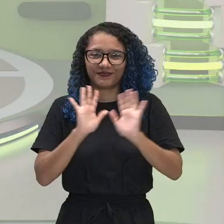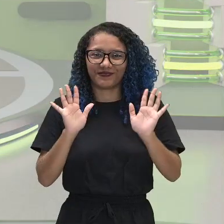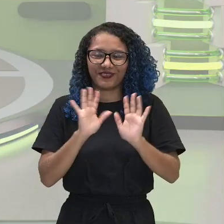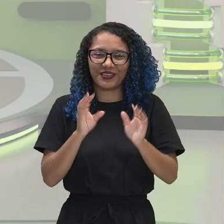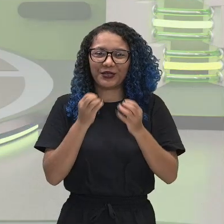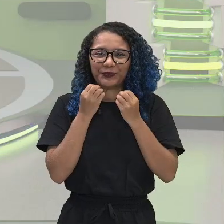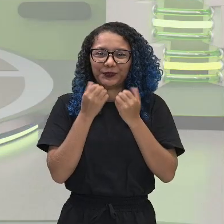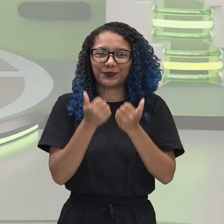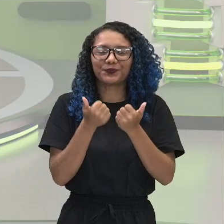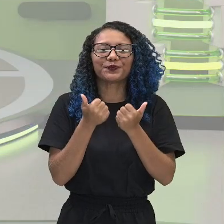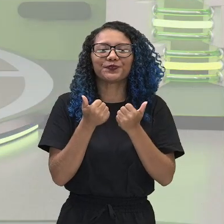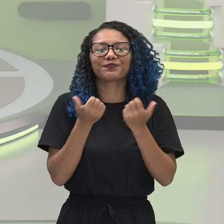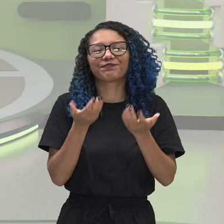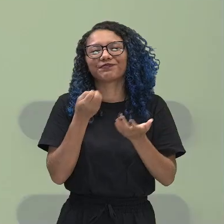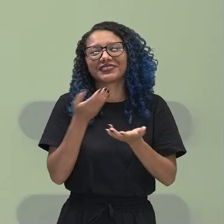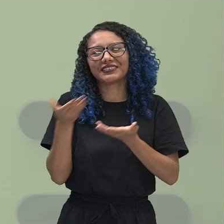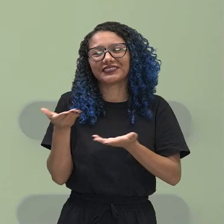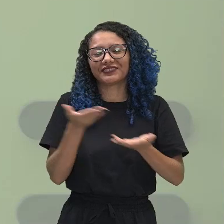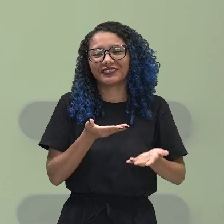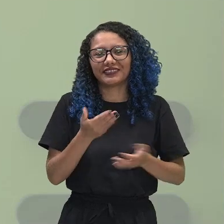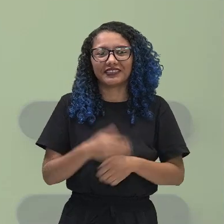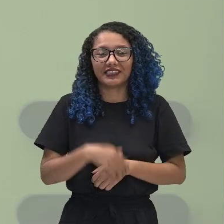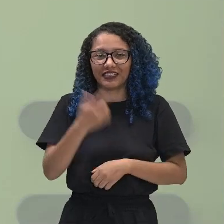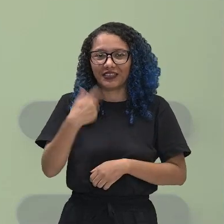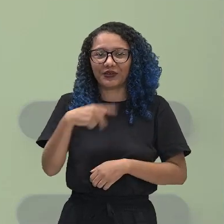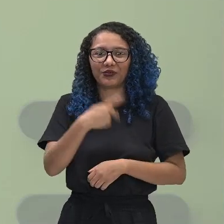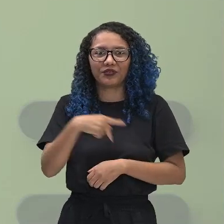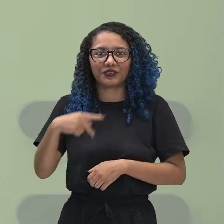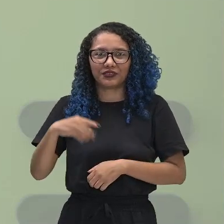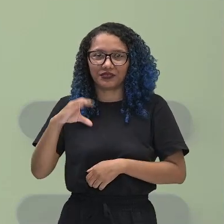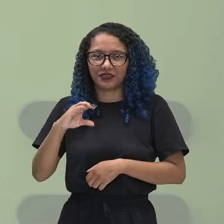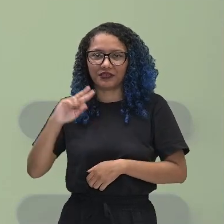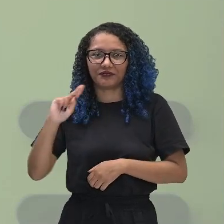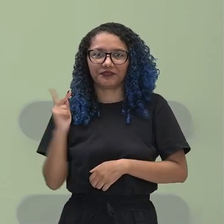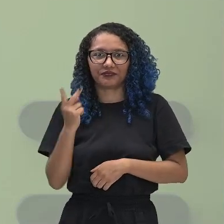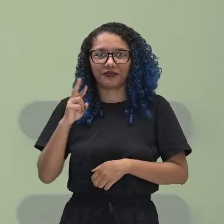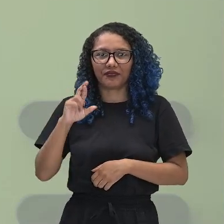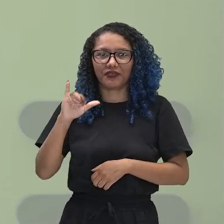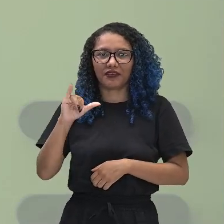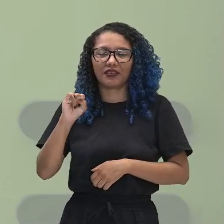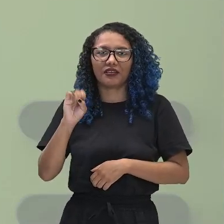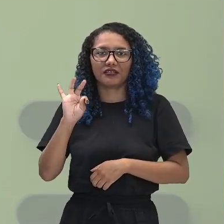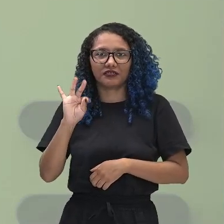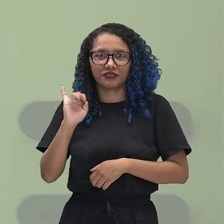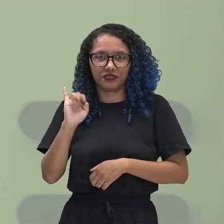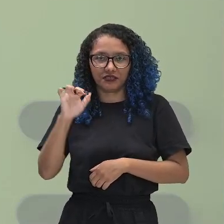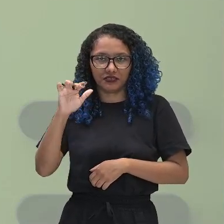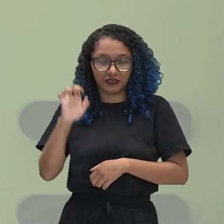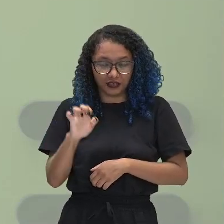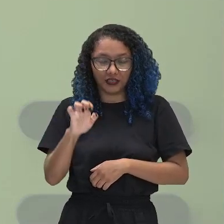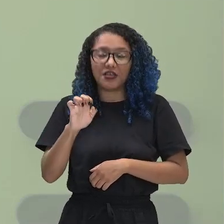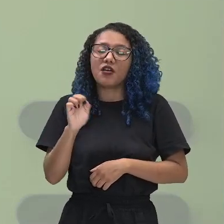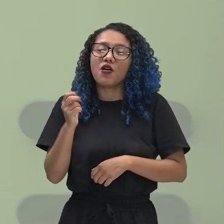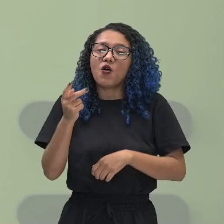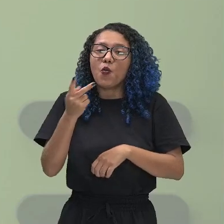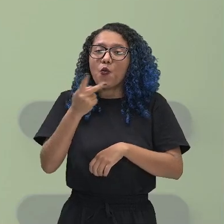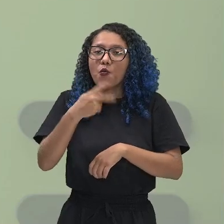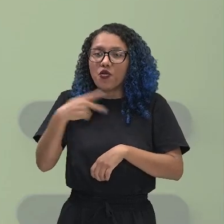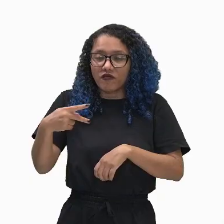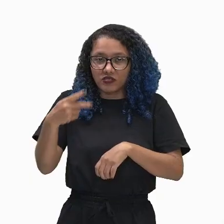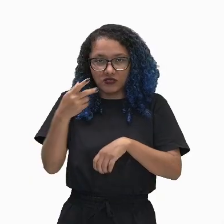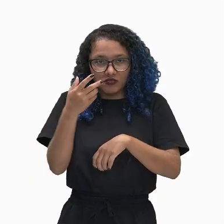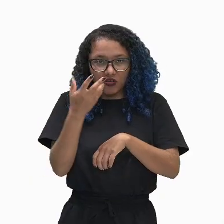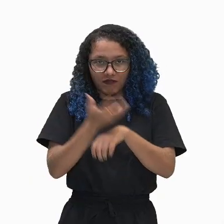como vão todos? Sejam muito bem-vindos. Eu sou a professora Cristiane Oliveira, sua professora de Biologia, e vamos conhecer a nossa aula de